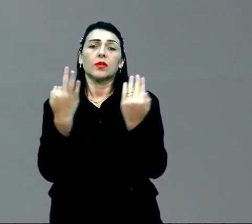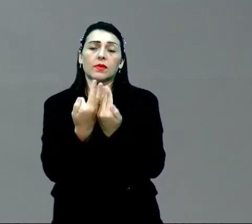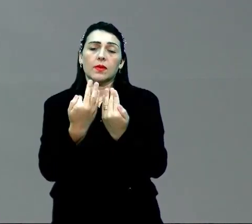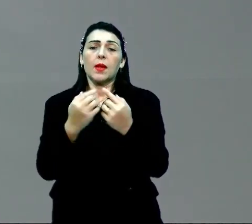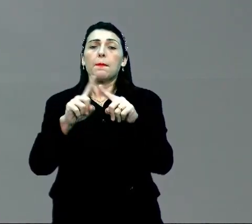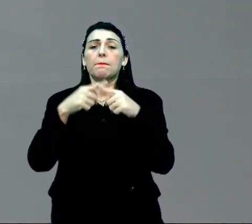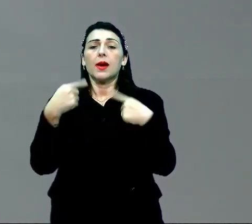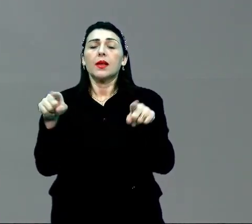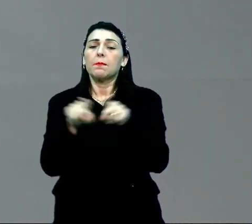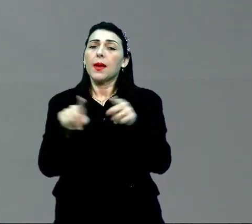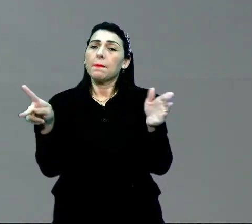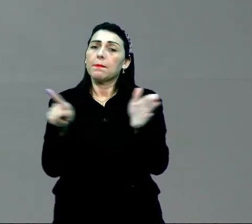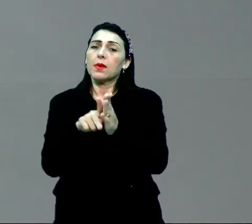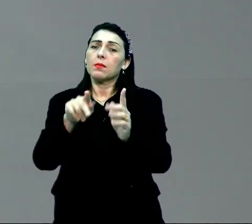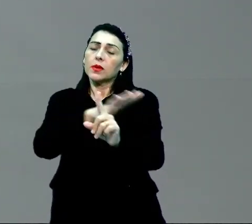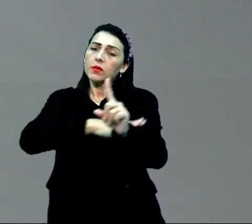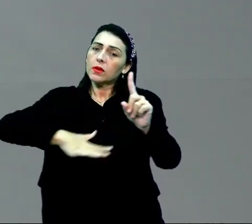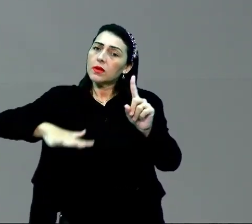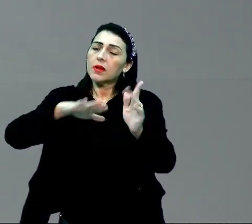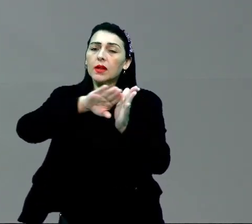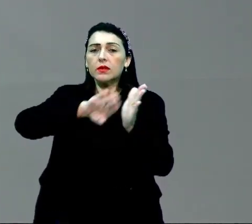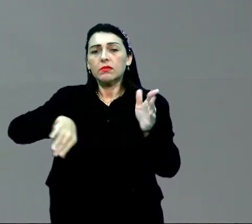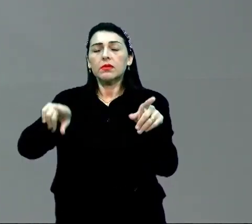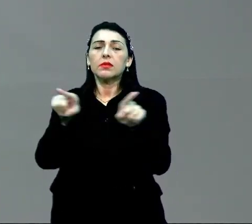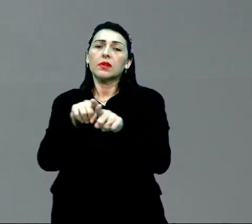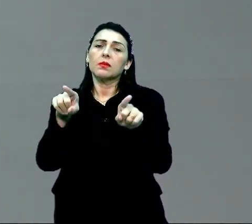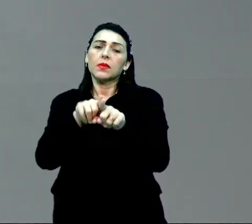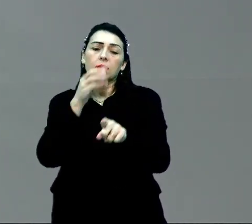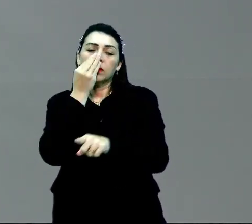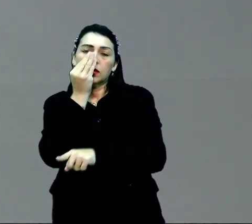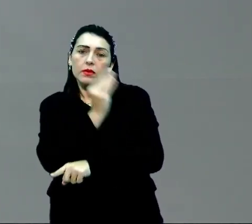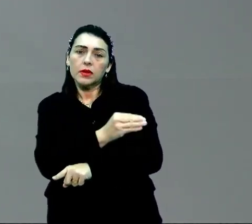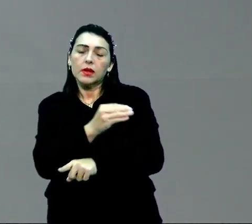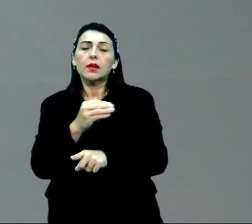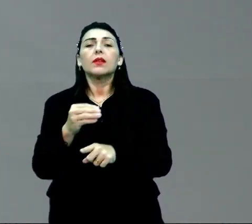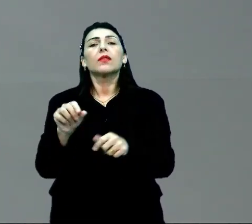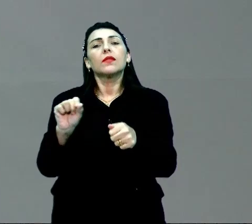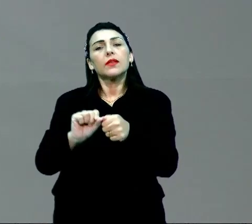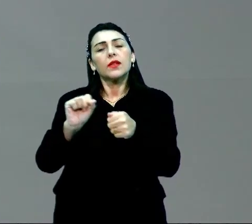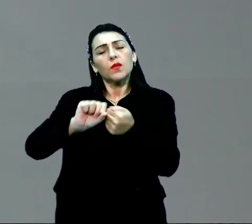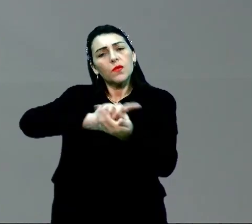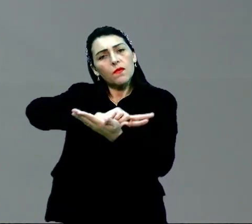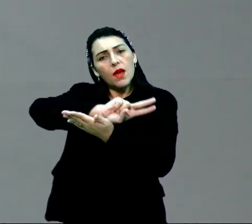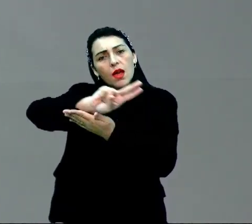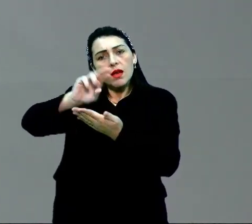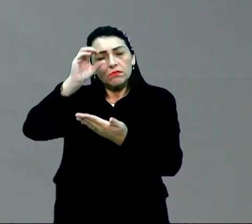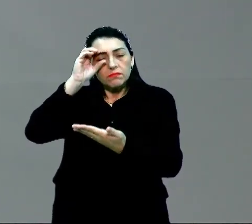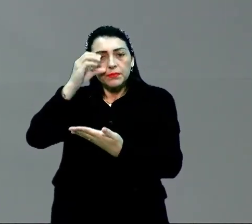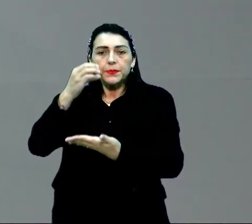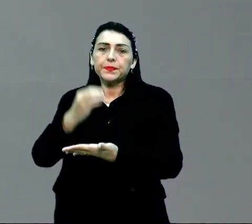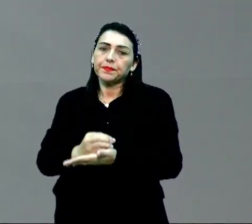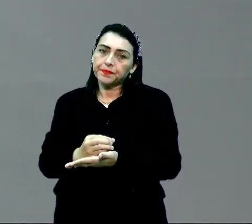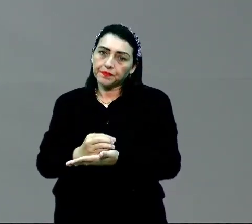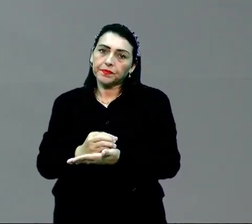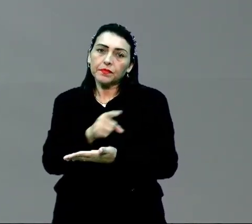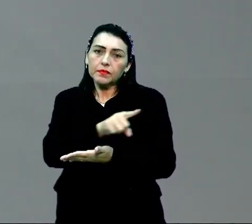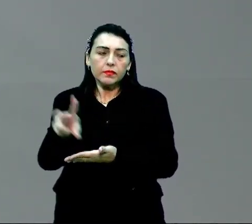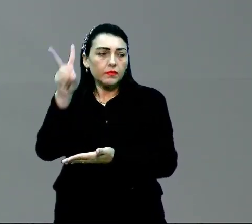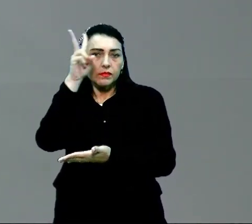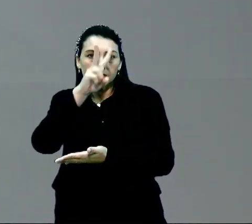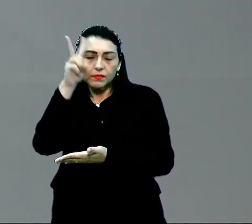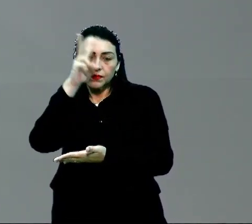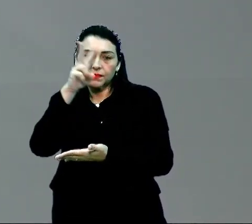excluem, como a própria sociedade exclui. Então, assim, nós criamos aí diversas teses. E aí vocês lembram